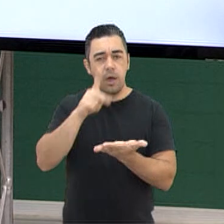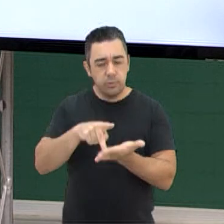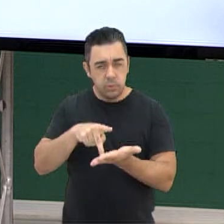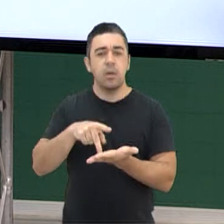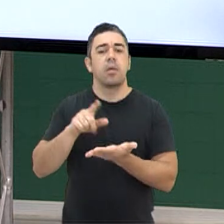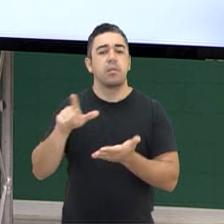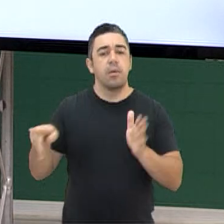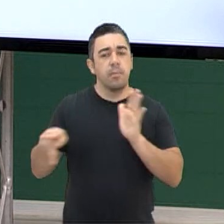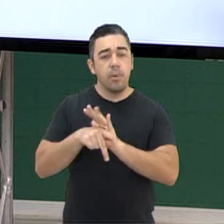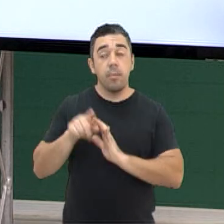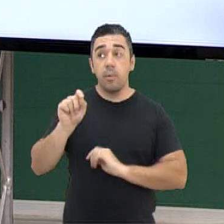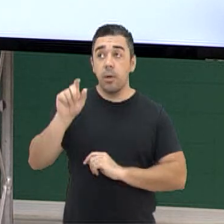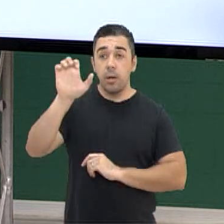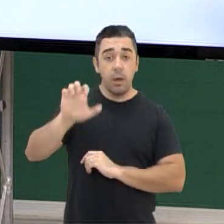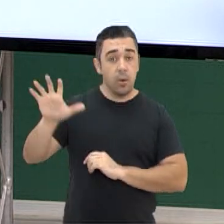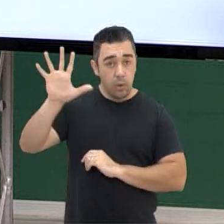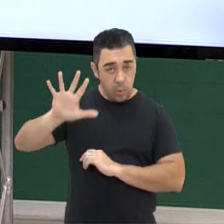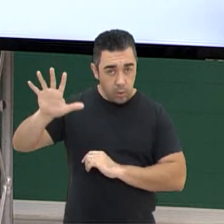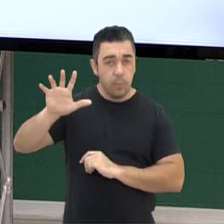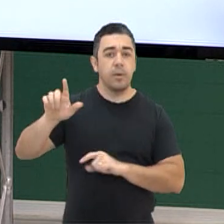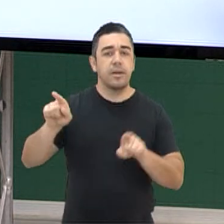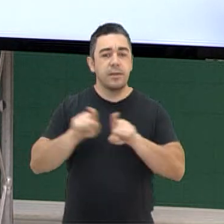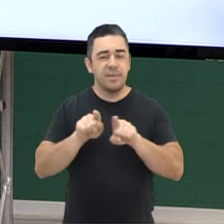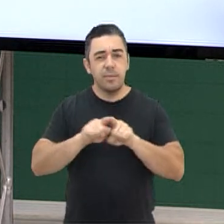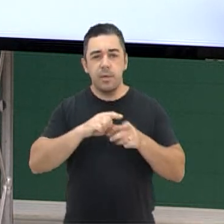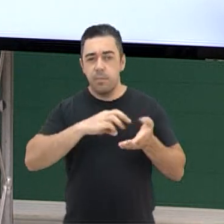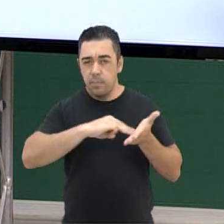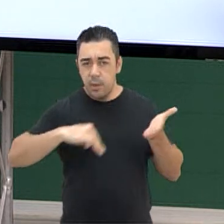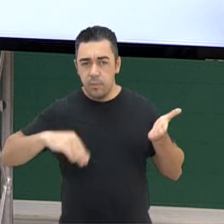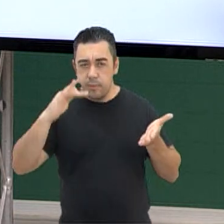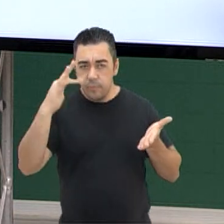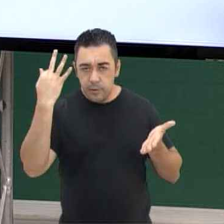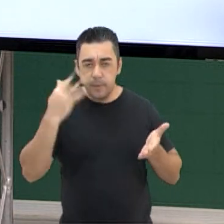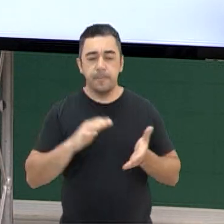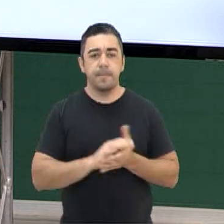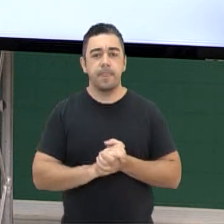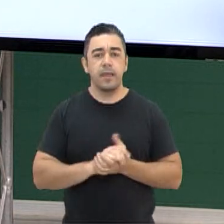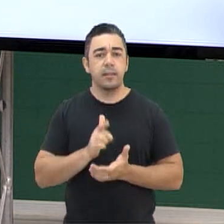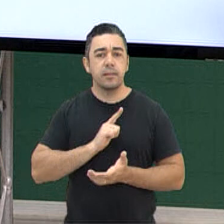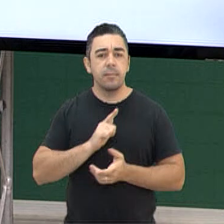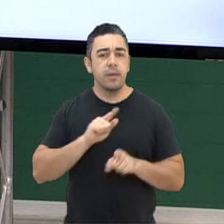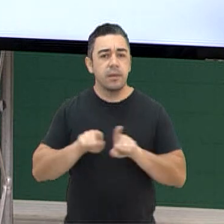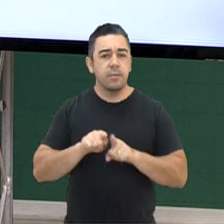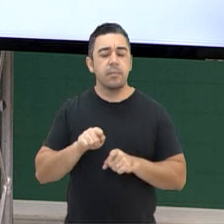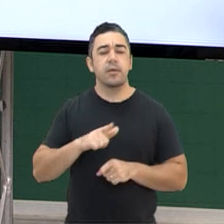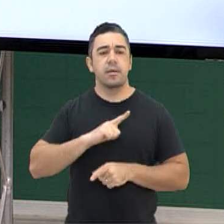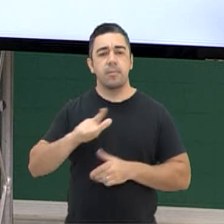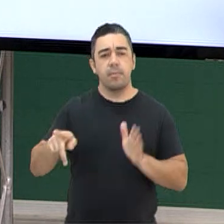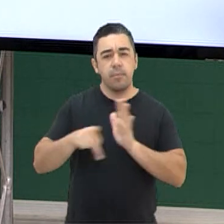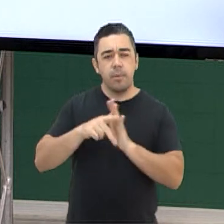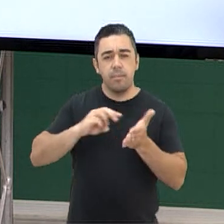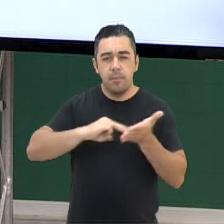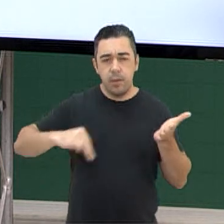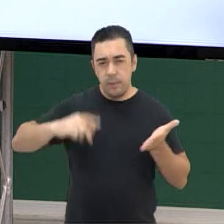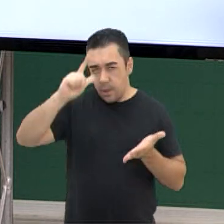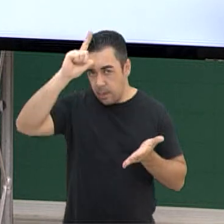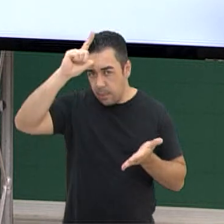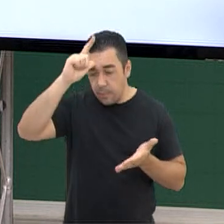europeu, principalmente o método francês, sueco e o método alemão.